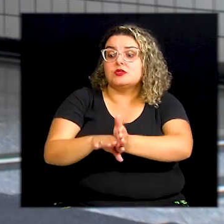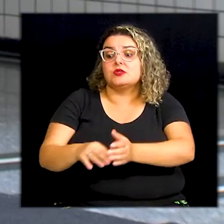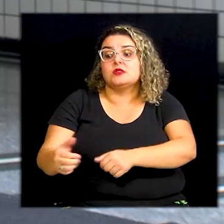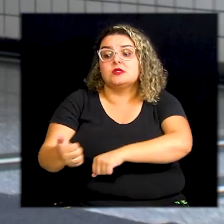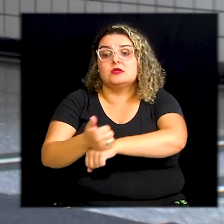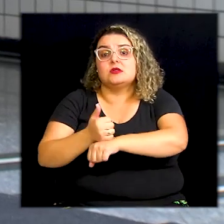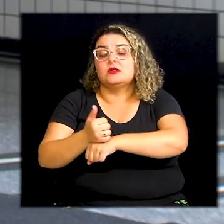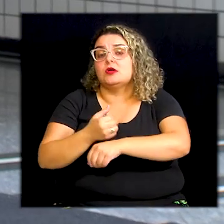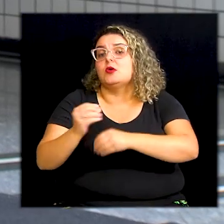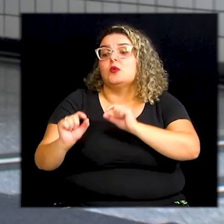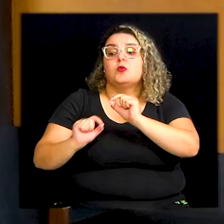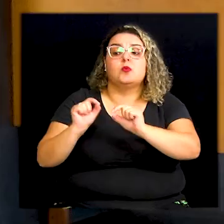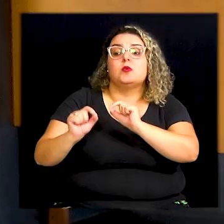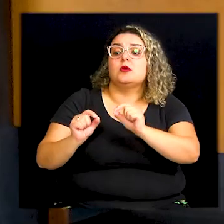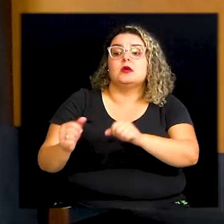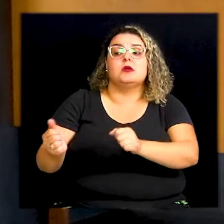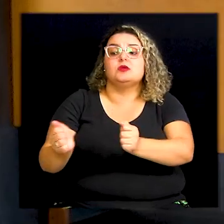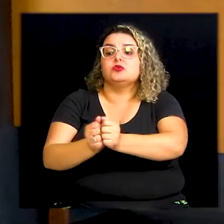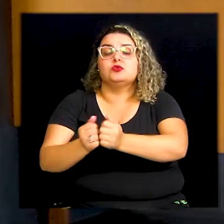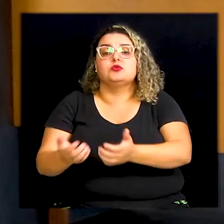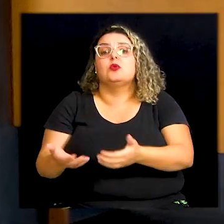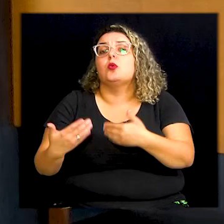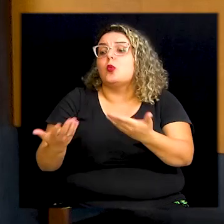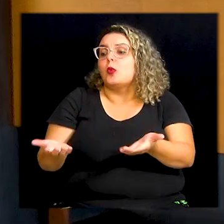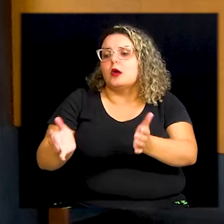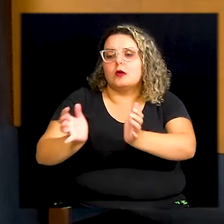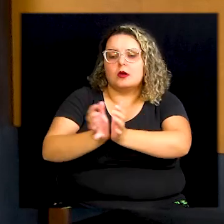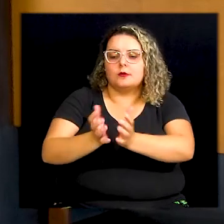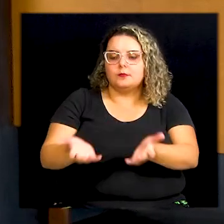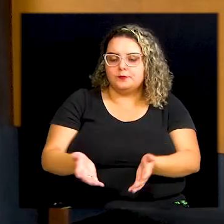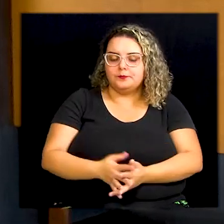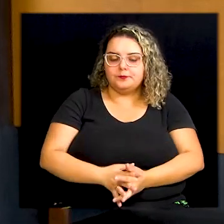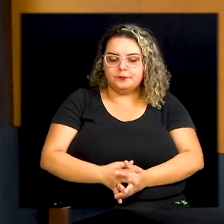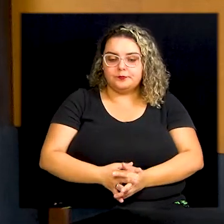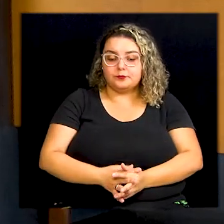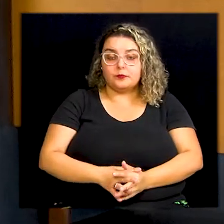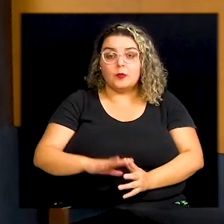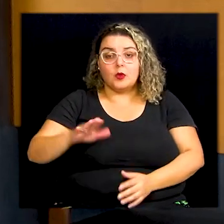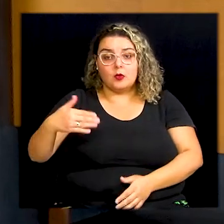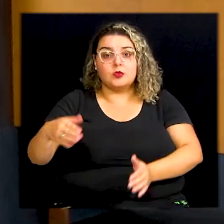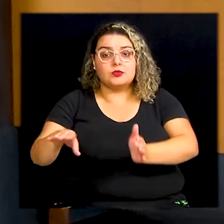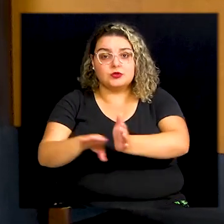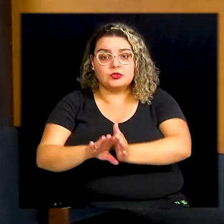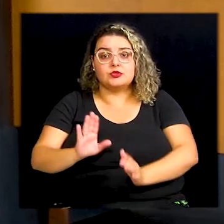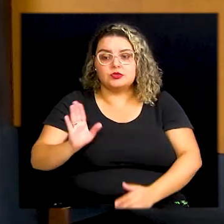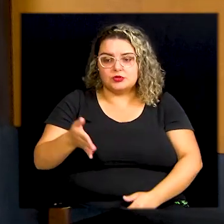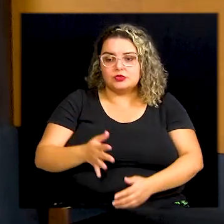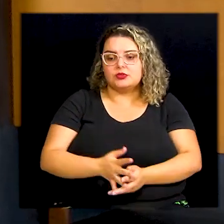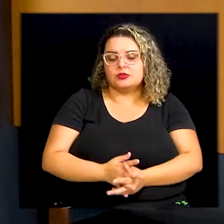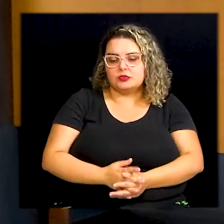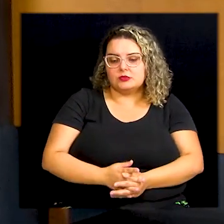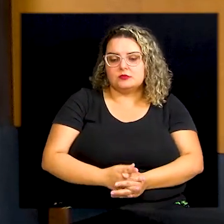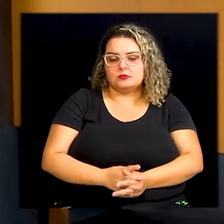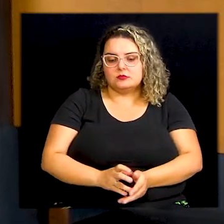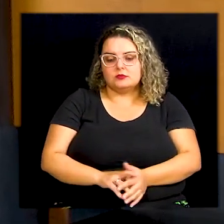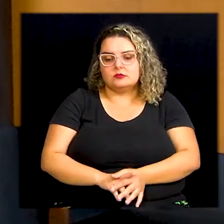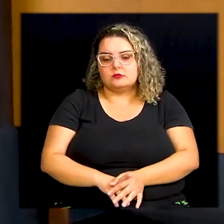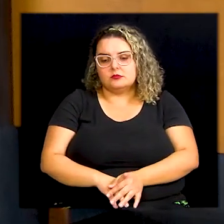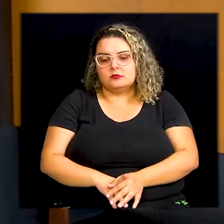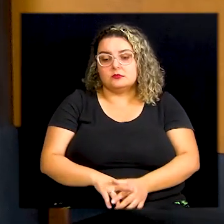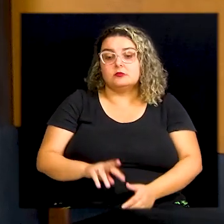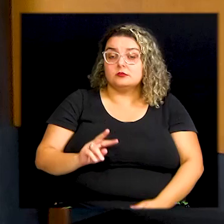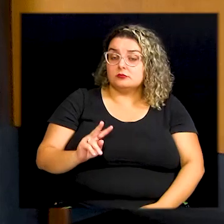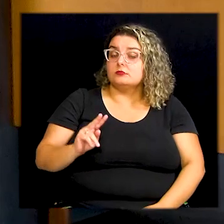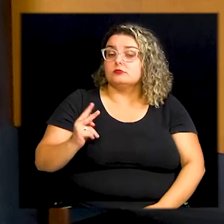chegada até o profissional? Com quem que você estava jogando? Que equipe que era? Cara, quando eu cheguei, o pessoal já estava bem, tipo, com a